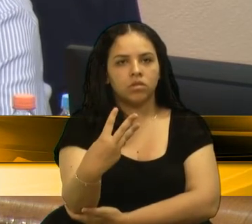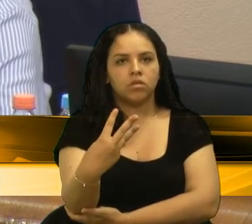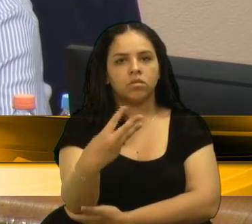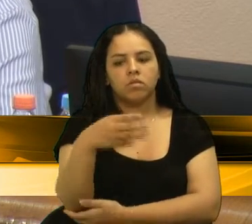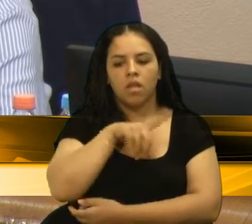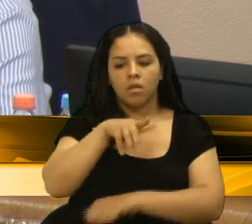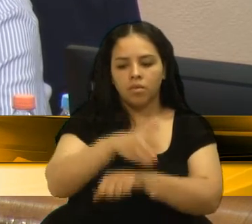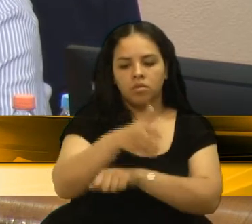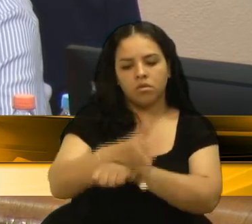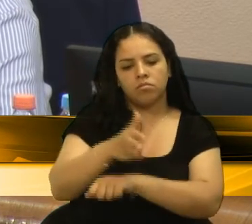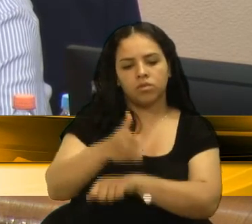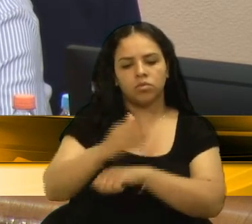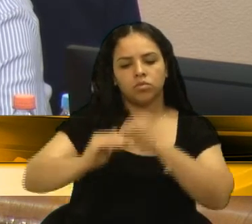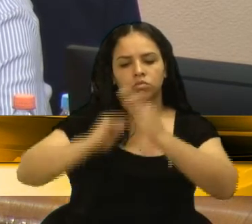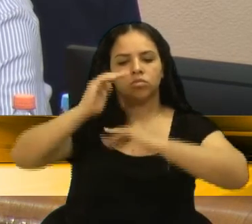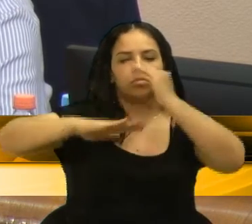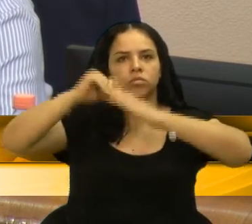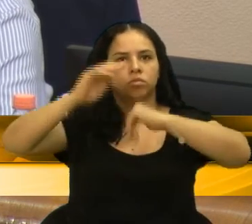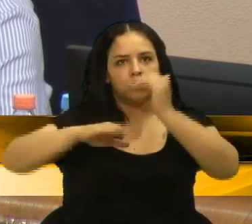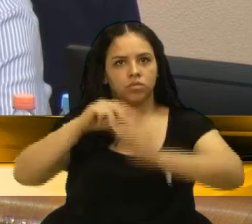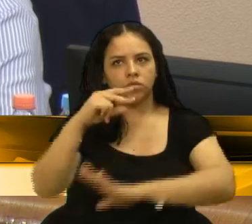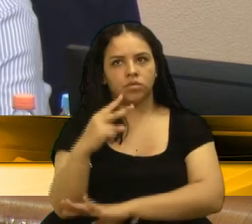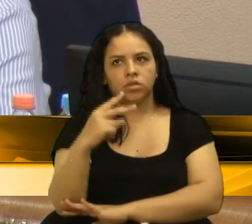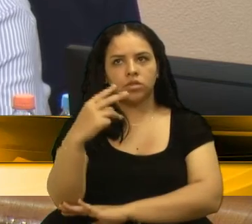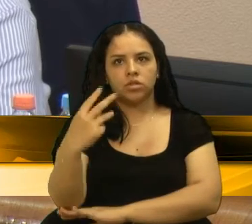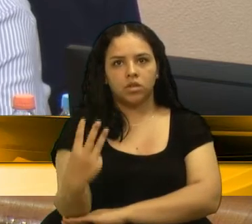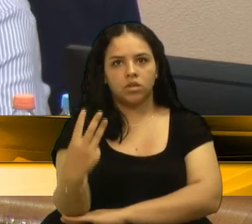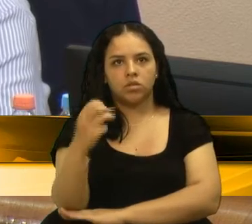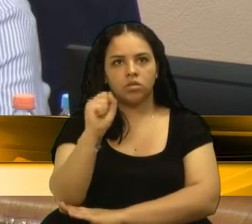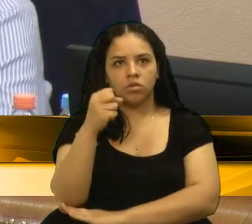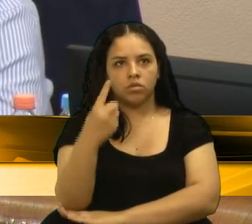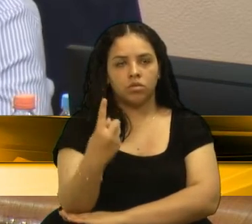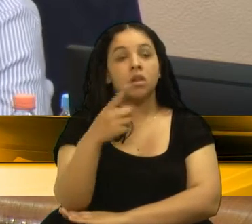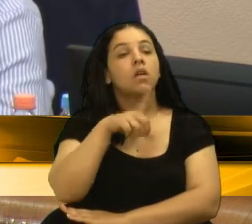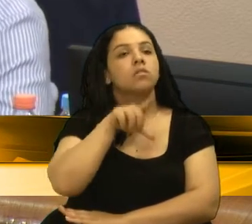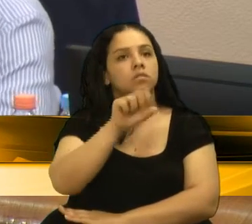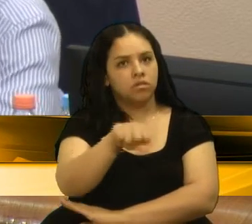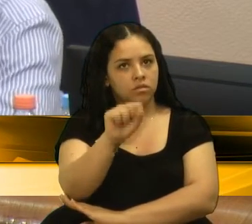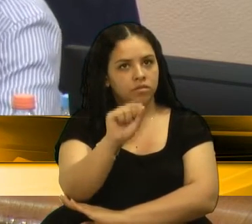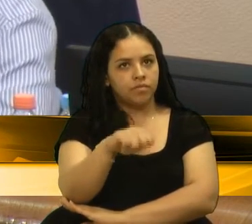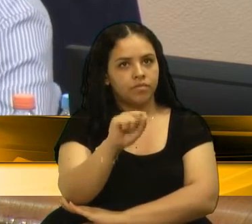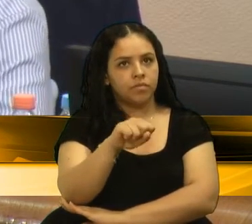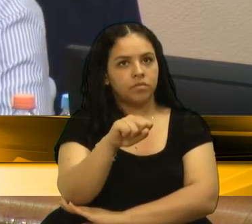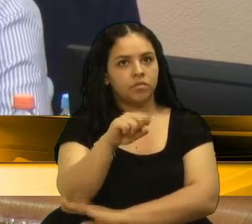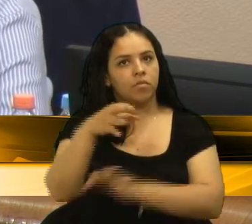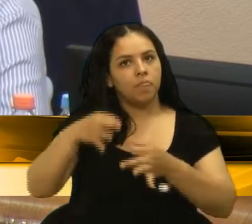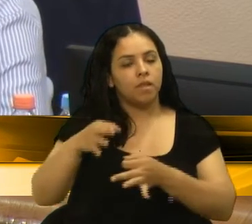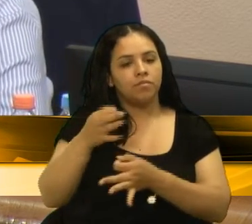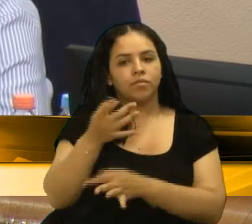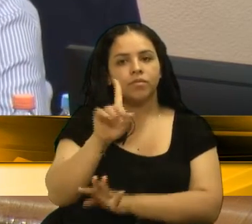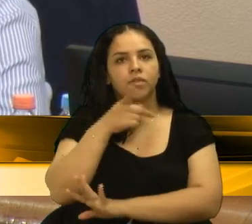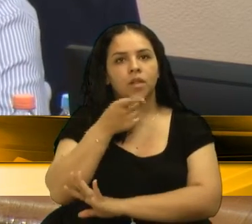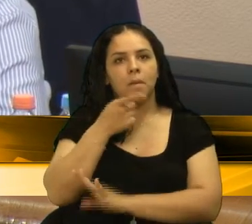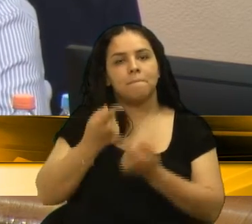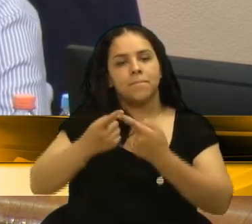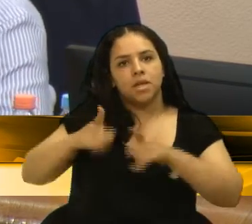participação efetiva na construção do decreto 2381? Senhora Mirângela, sim. Efetivo eu não diria. Na verdade, o que aconteceu foram